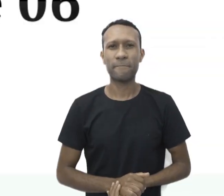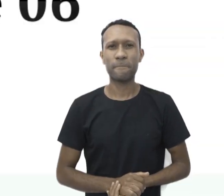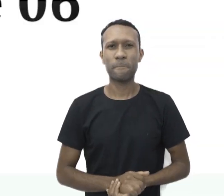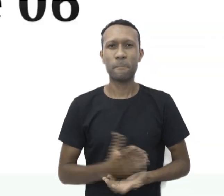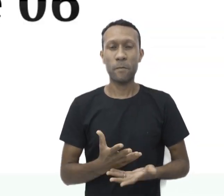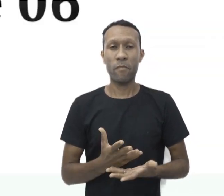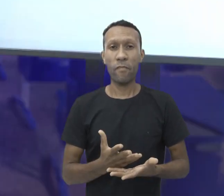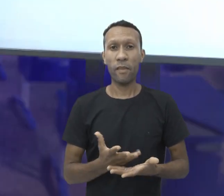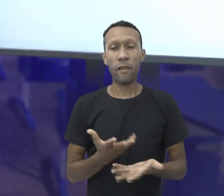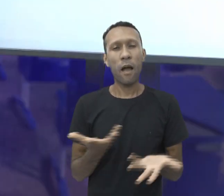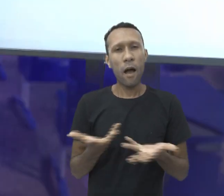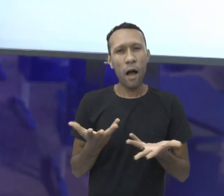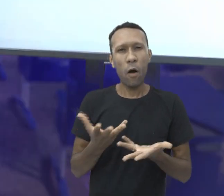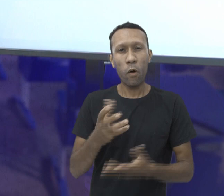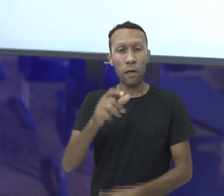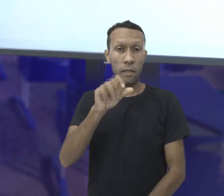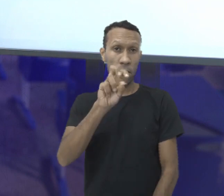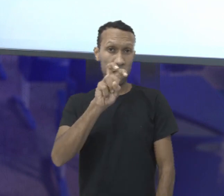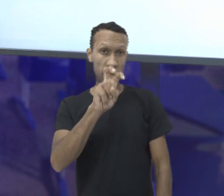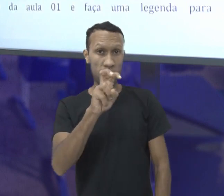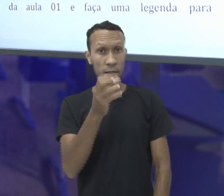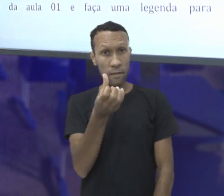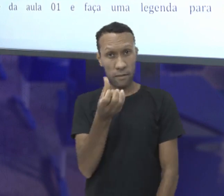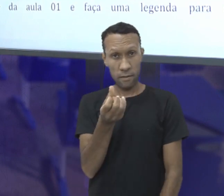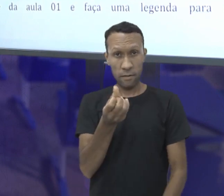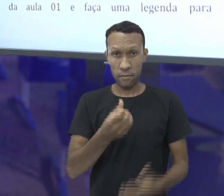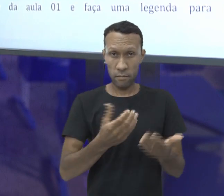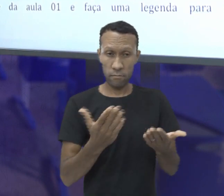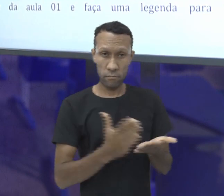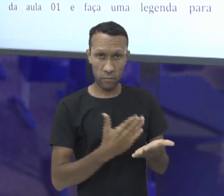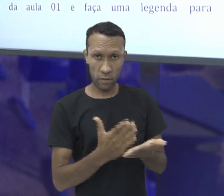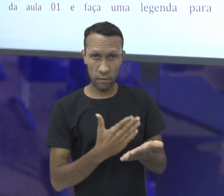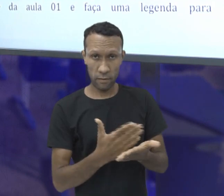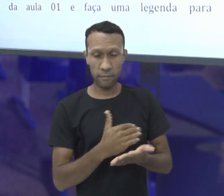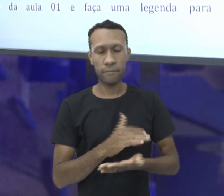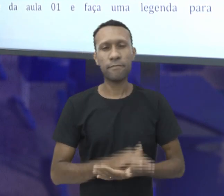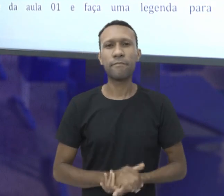Aulas 5 e 6, vejamos do caderno, aulas 5 e 6.